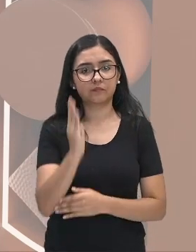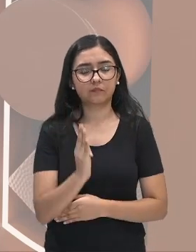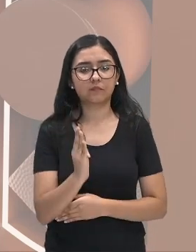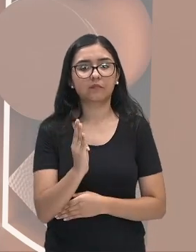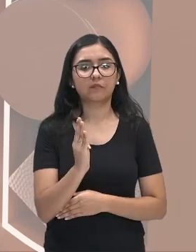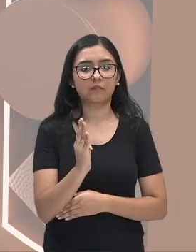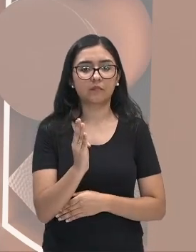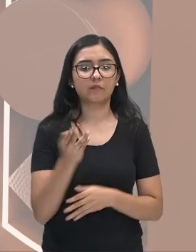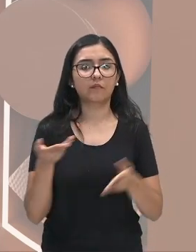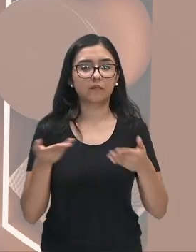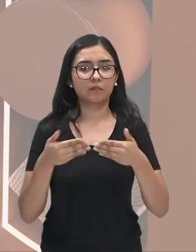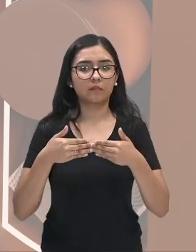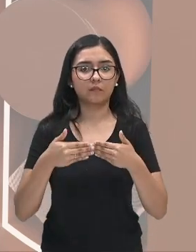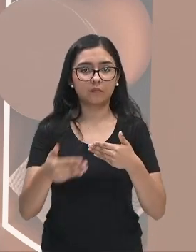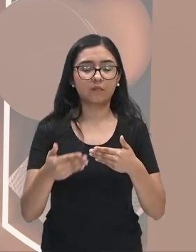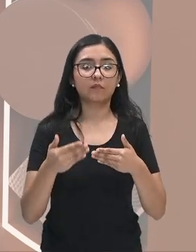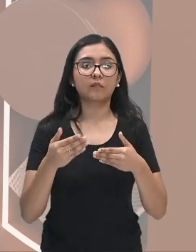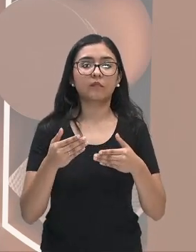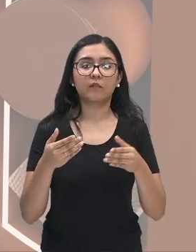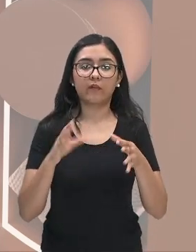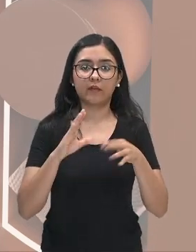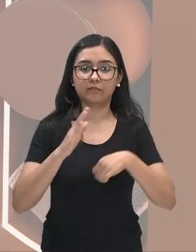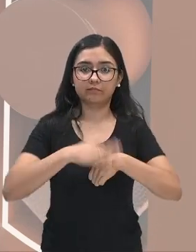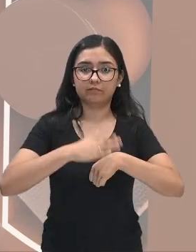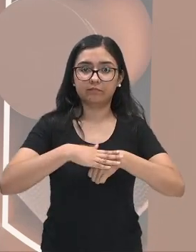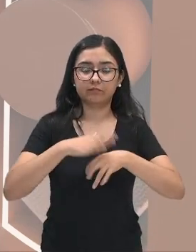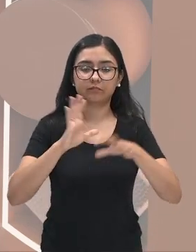vai se tornar independente